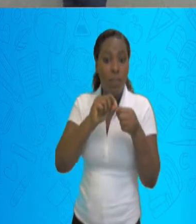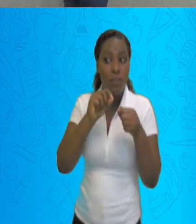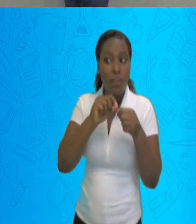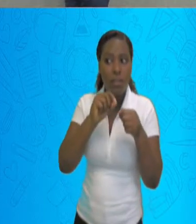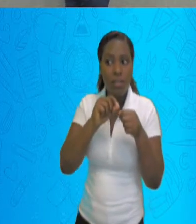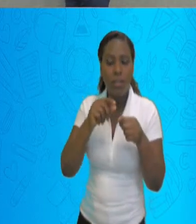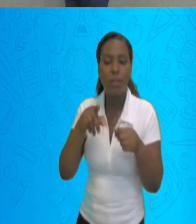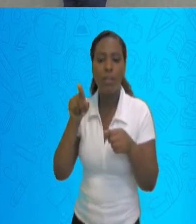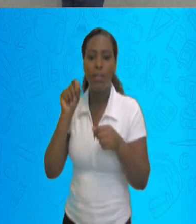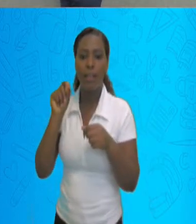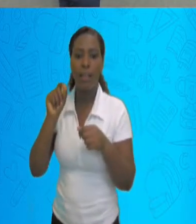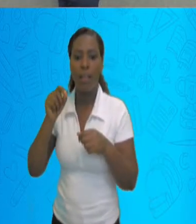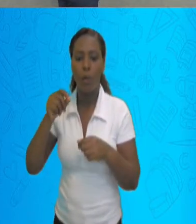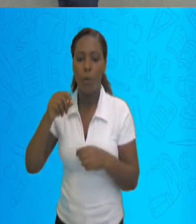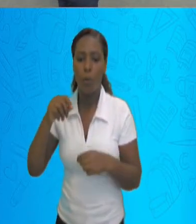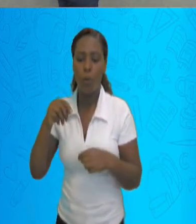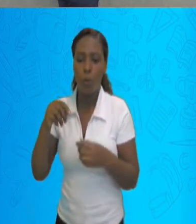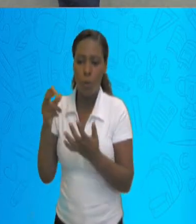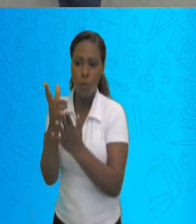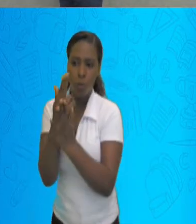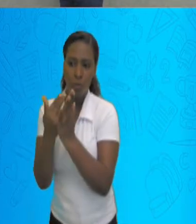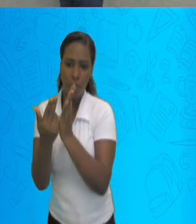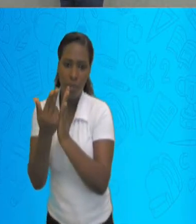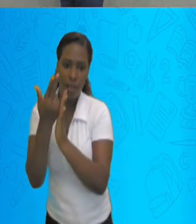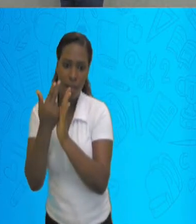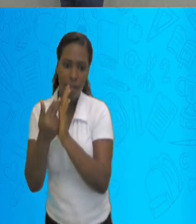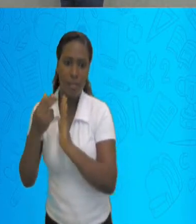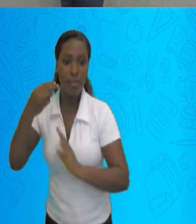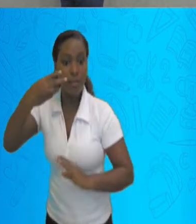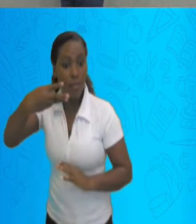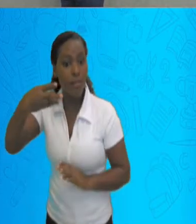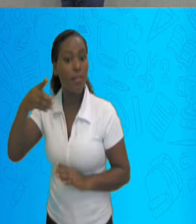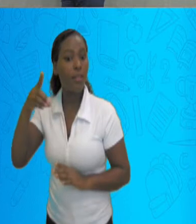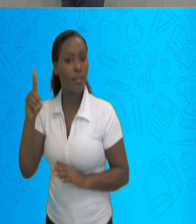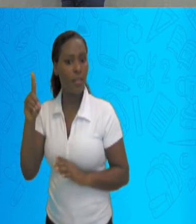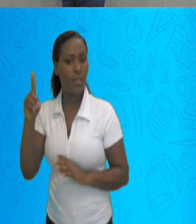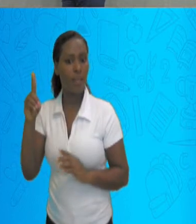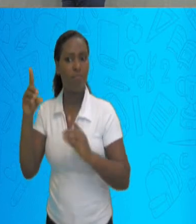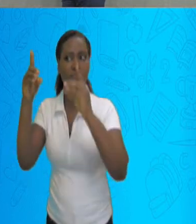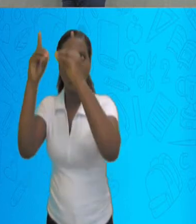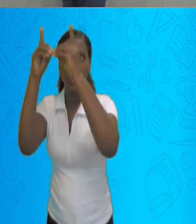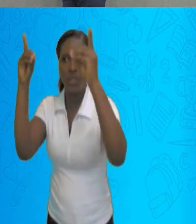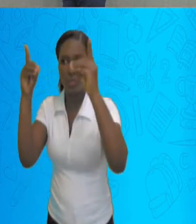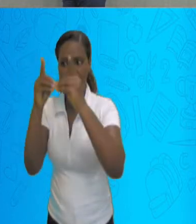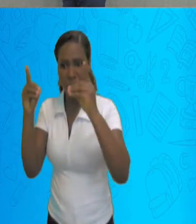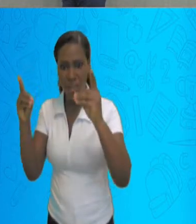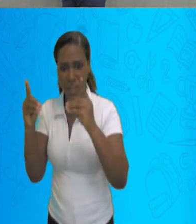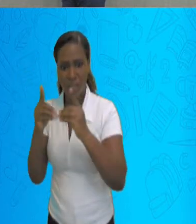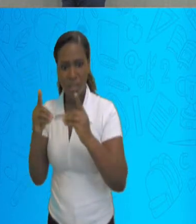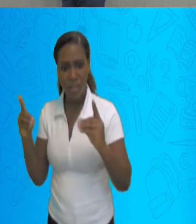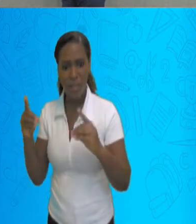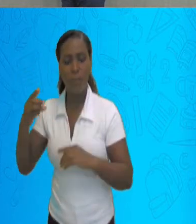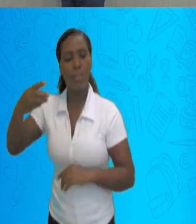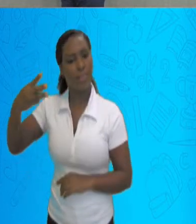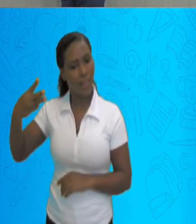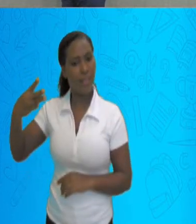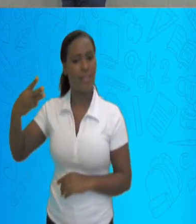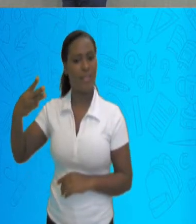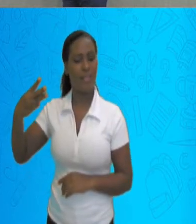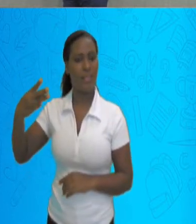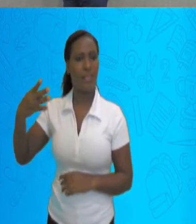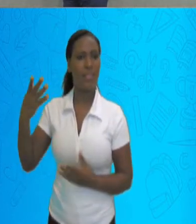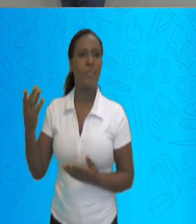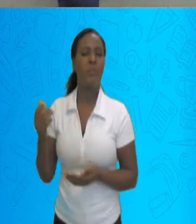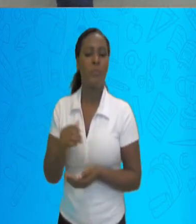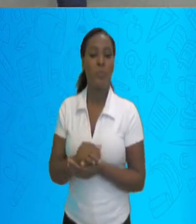figura tridimensional, que é o quadrado, que possui vértice, possui as